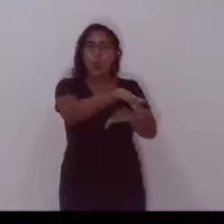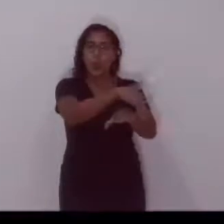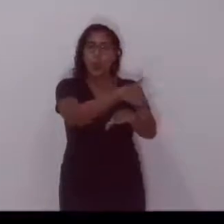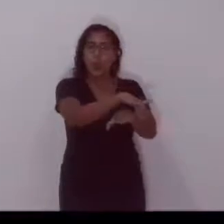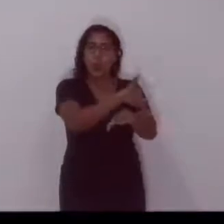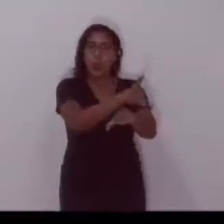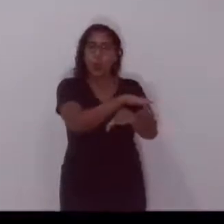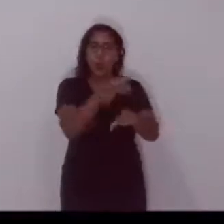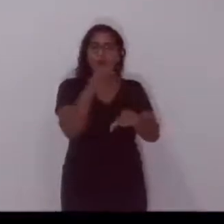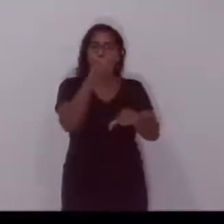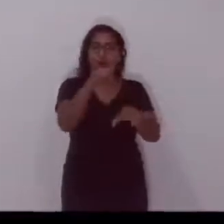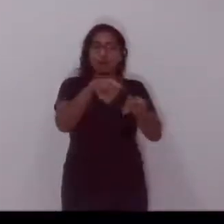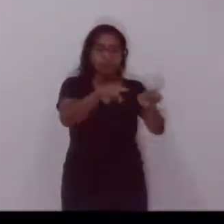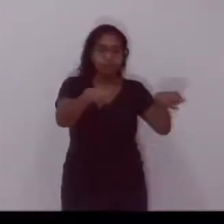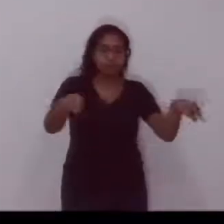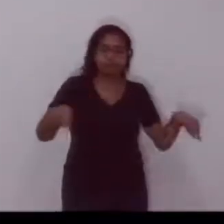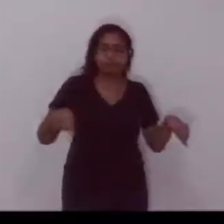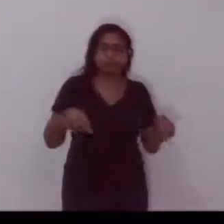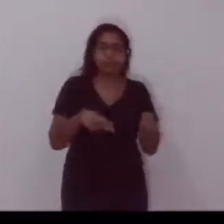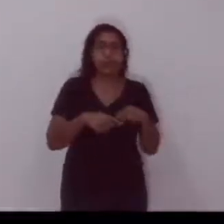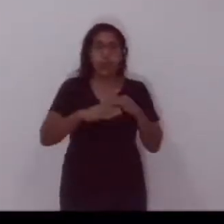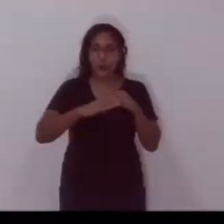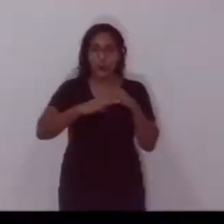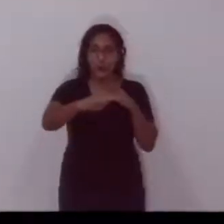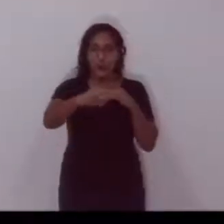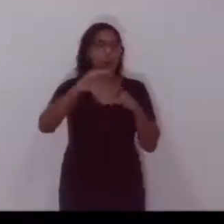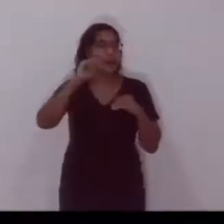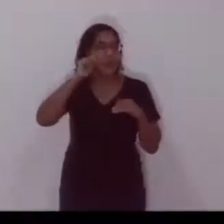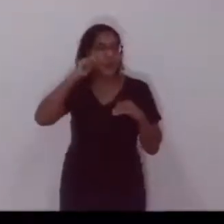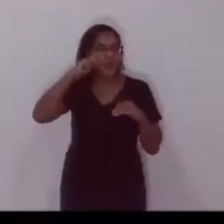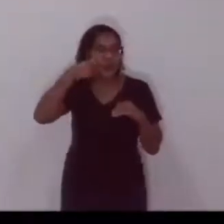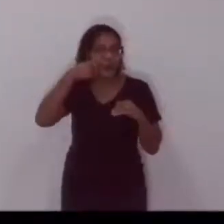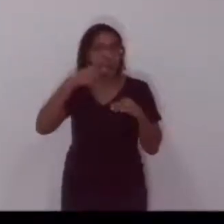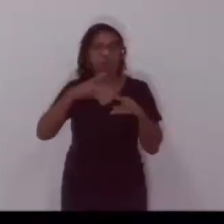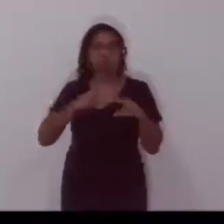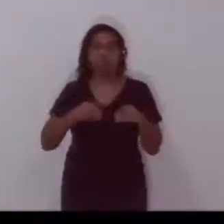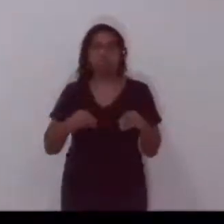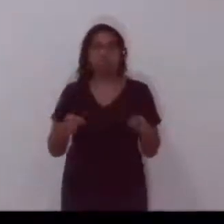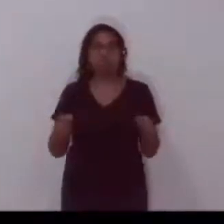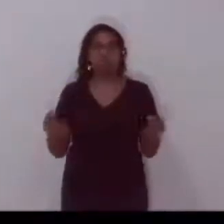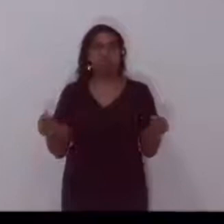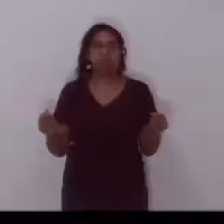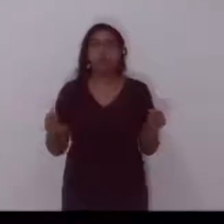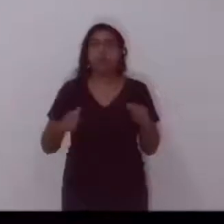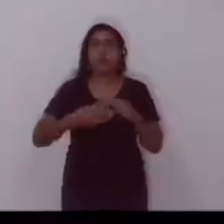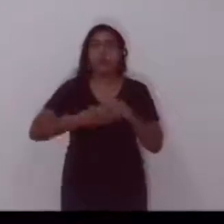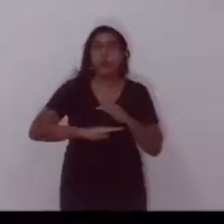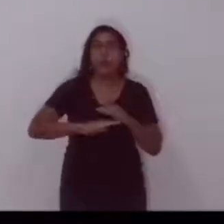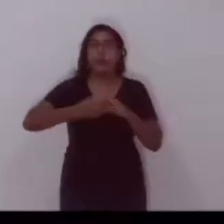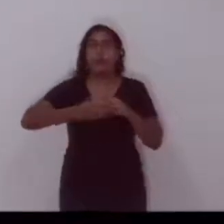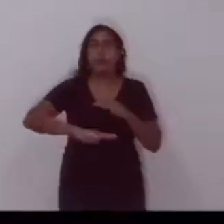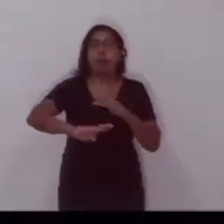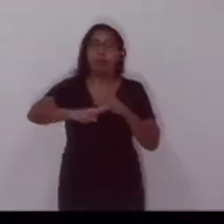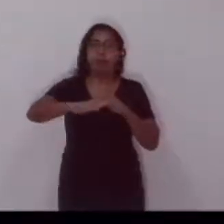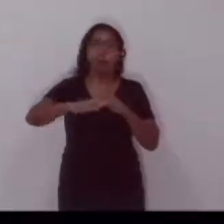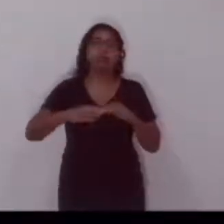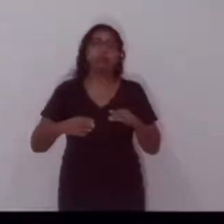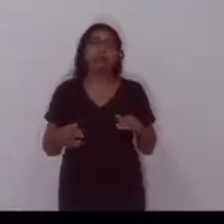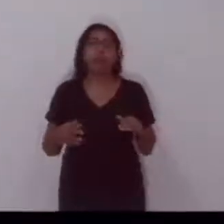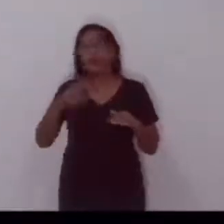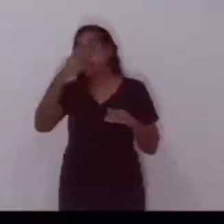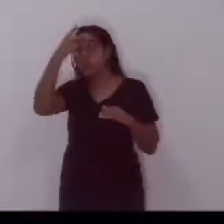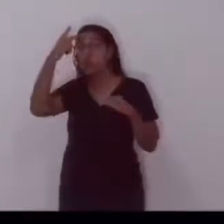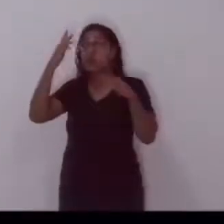pode colocar 12 ruas, são 14 buracos, né? Pode passar as imagens. E a população, ela